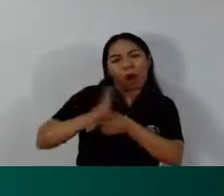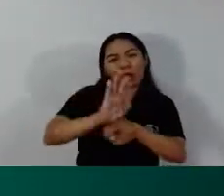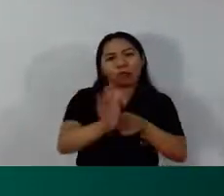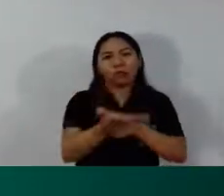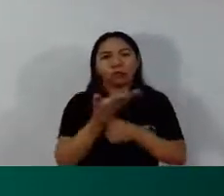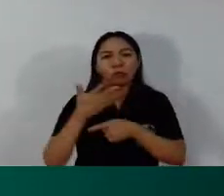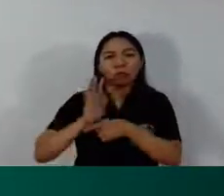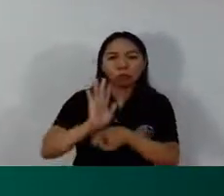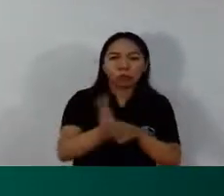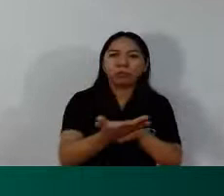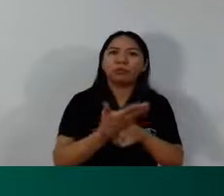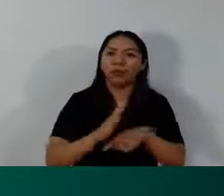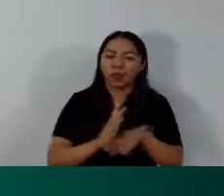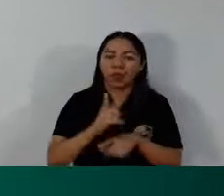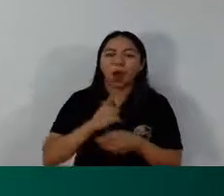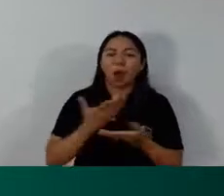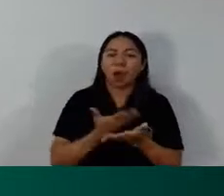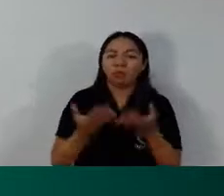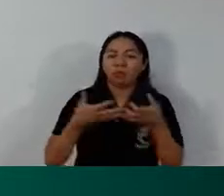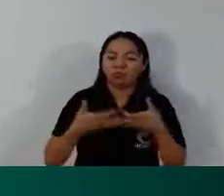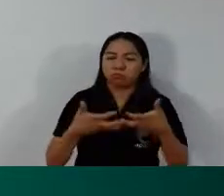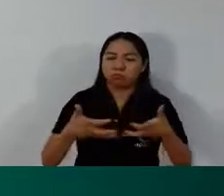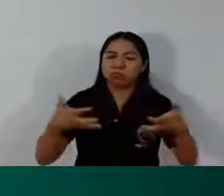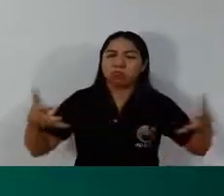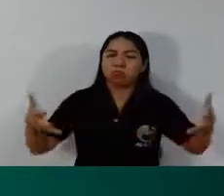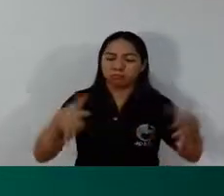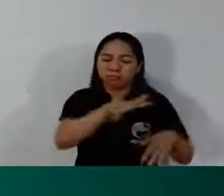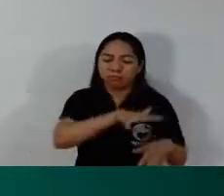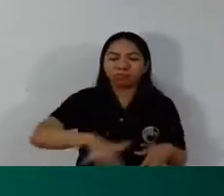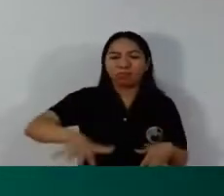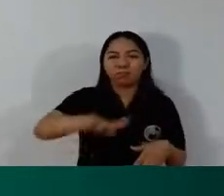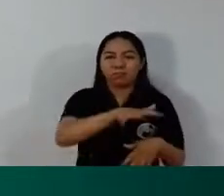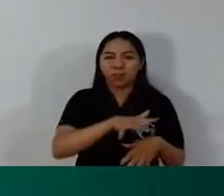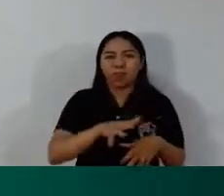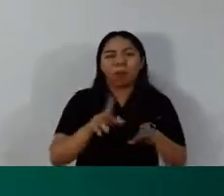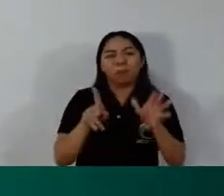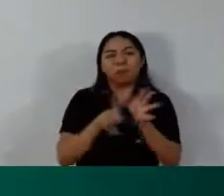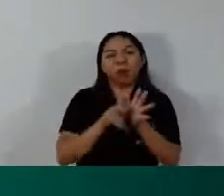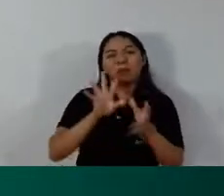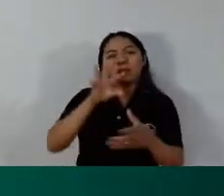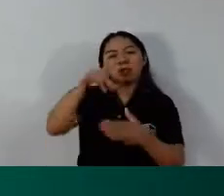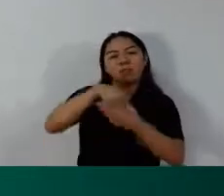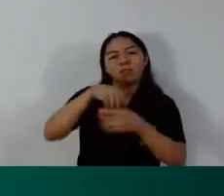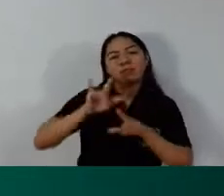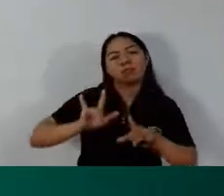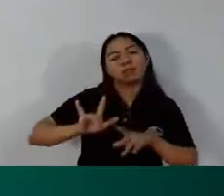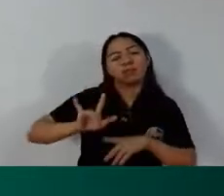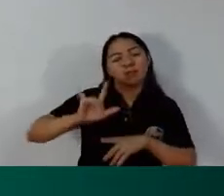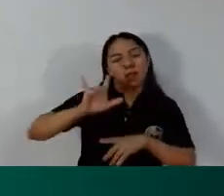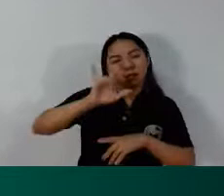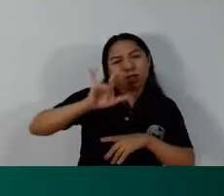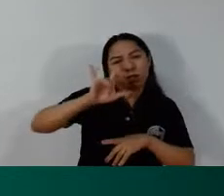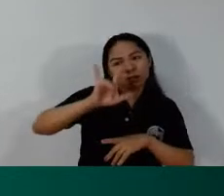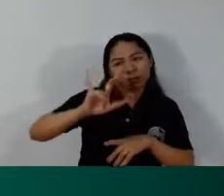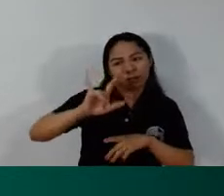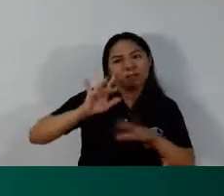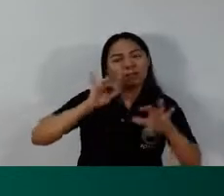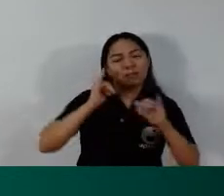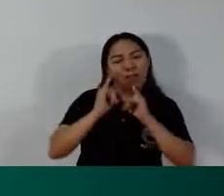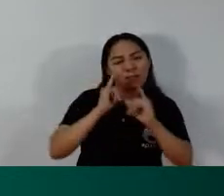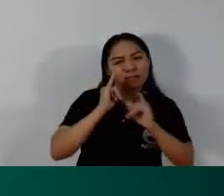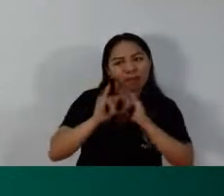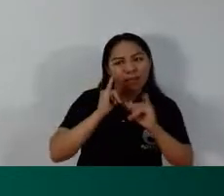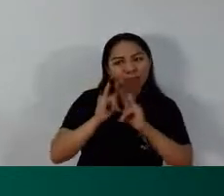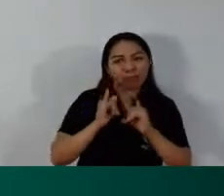estabelecendo através desse espaço que é um espaço virtual e não deixa de ser real né